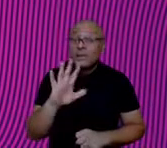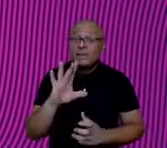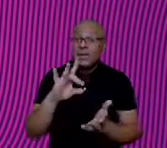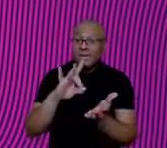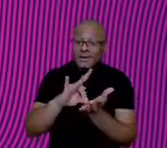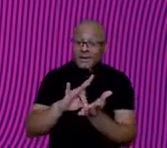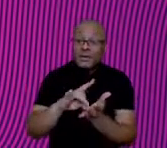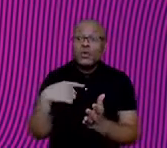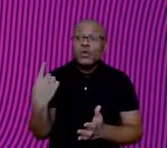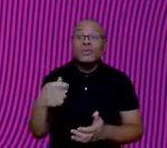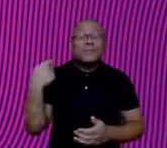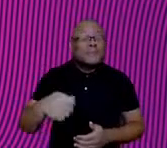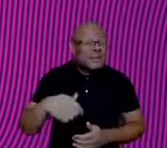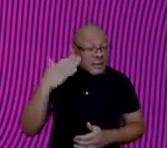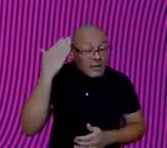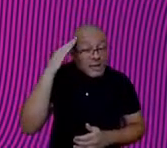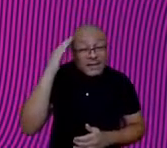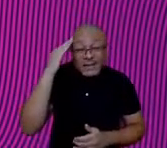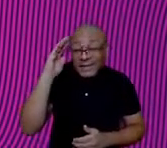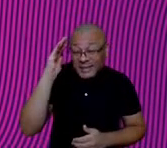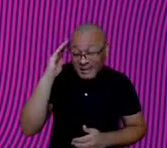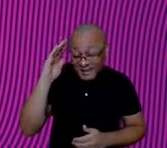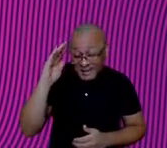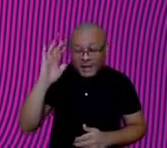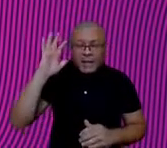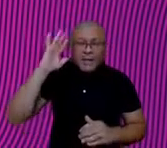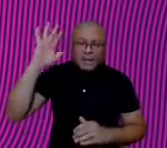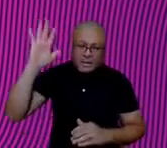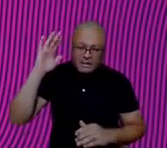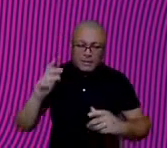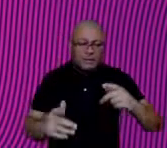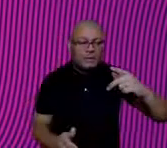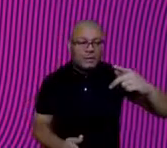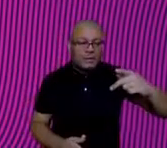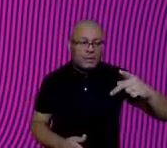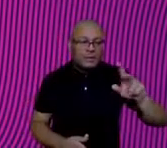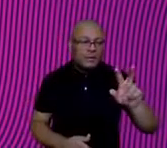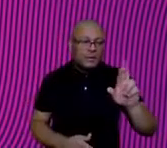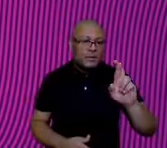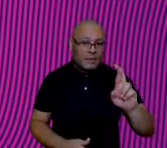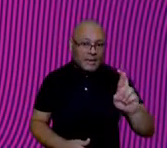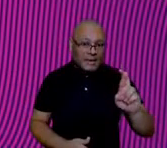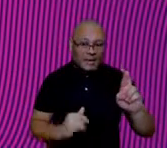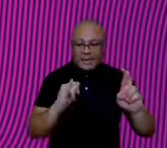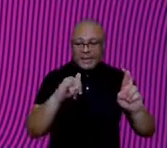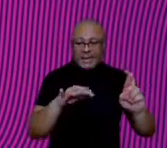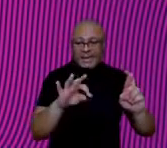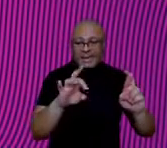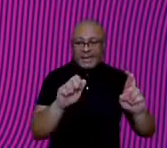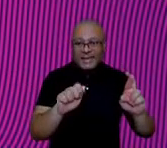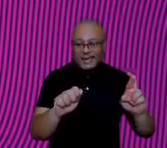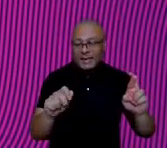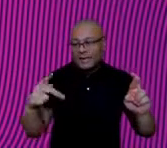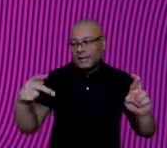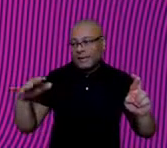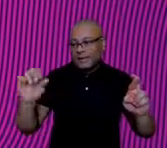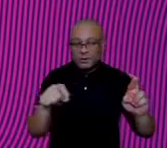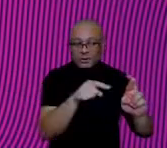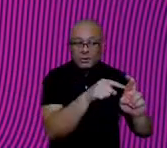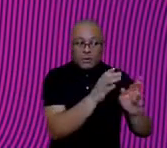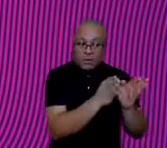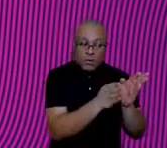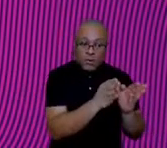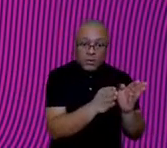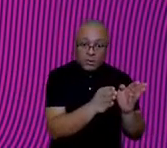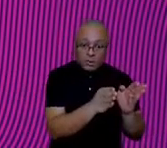basicamente, a gente pode pensar em pré, intra e pós. Então, pré uma cirurgia de DBS entra muito na questão